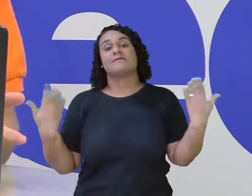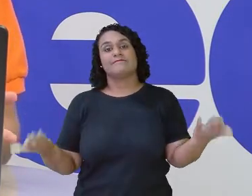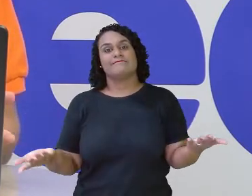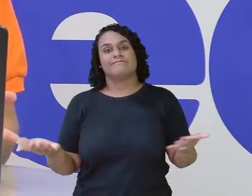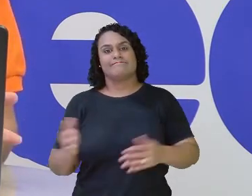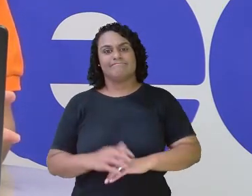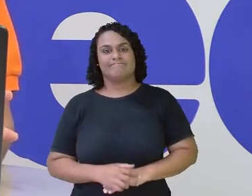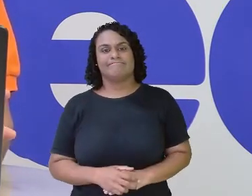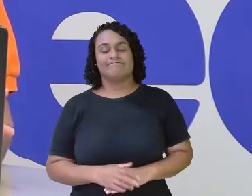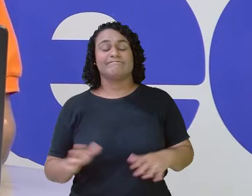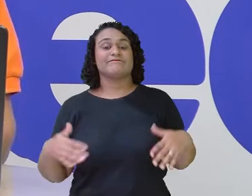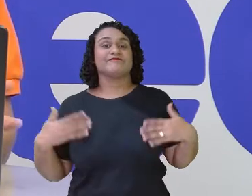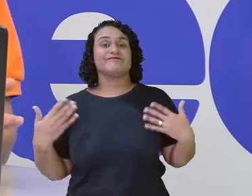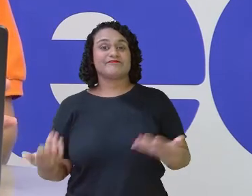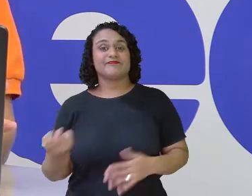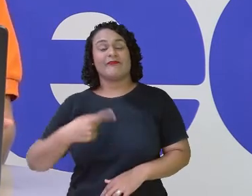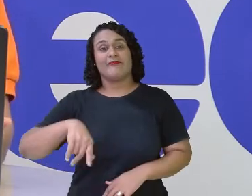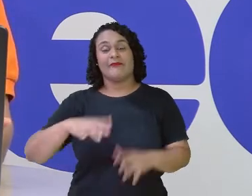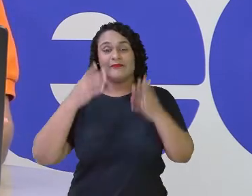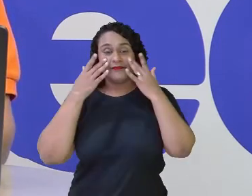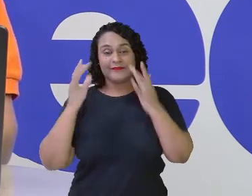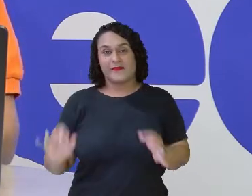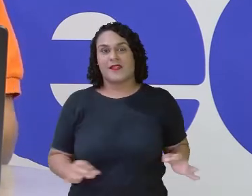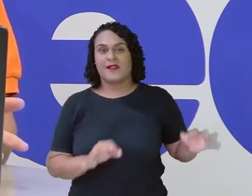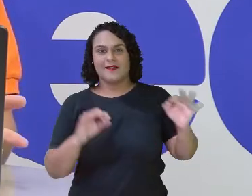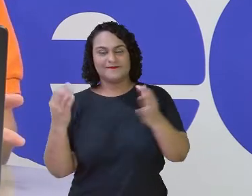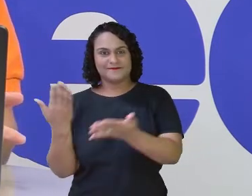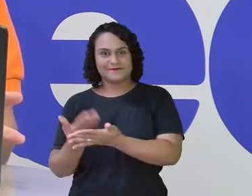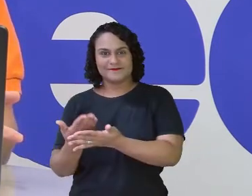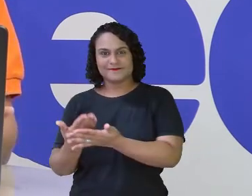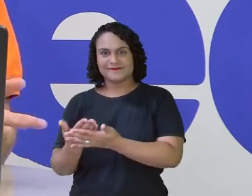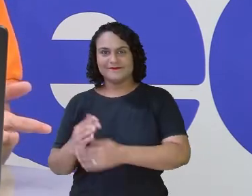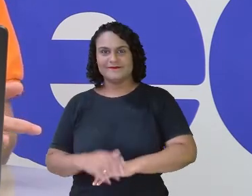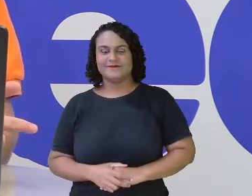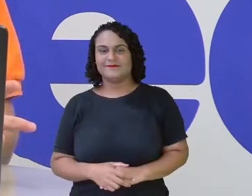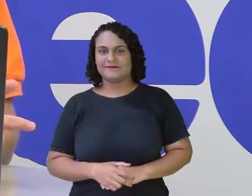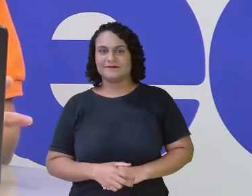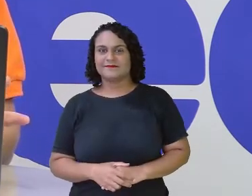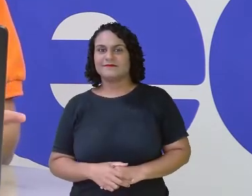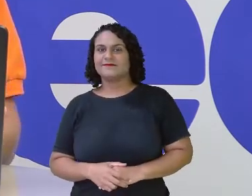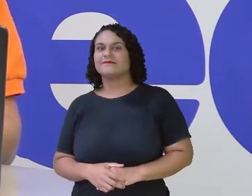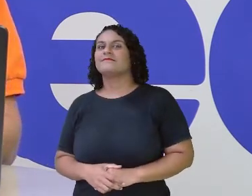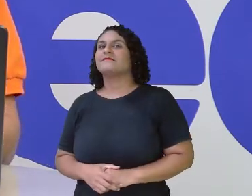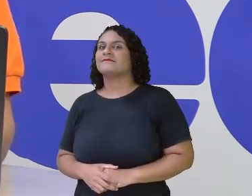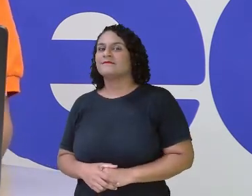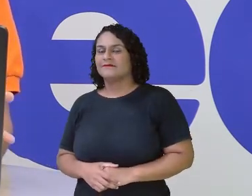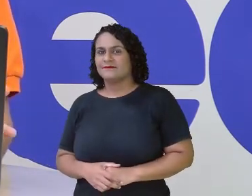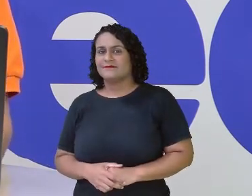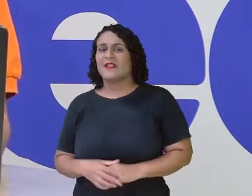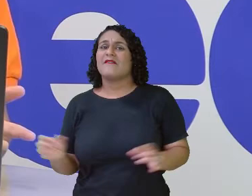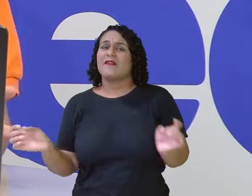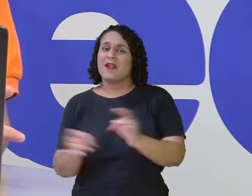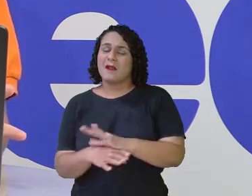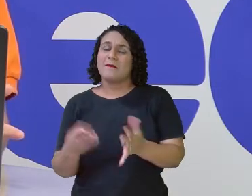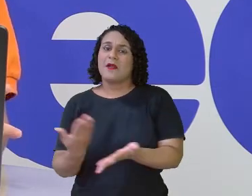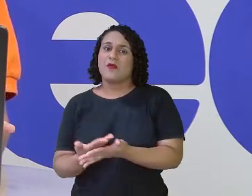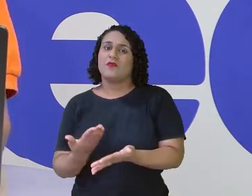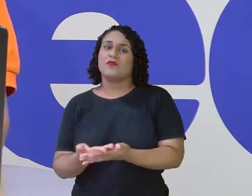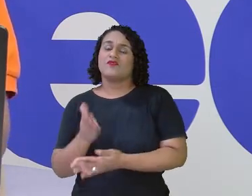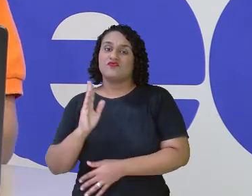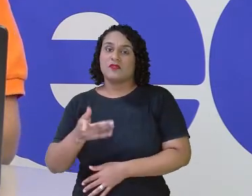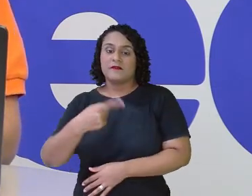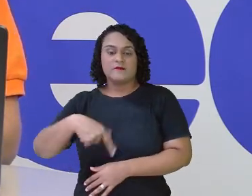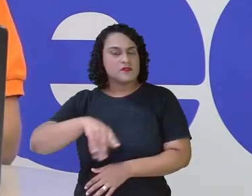Cadê você que está assistindo a aula? Conto com vocês, hein? Já vai acabar a aula e vocês não